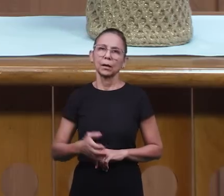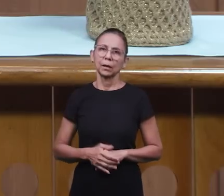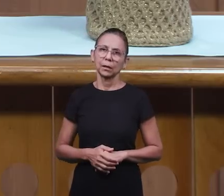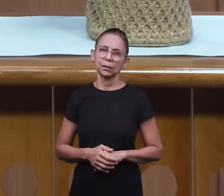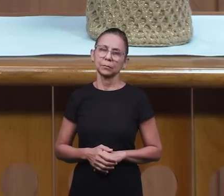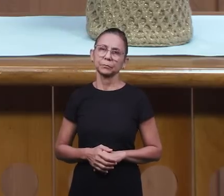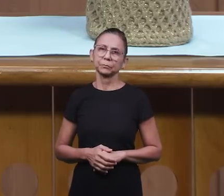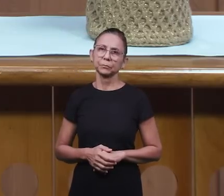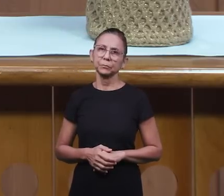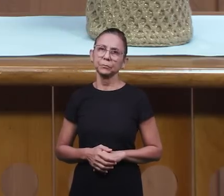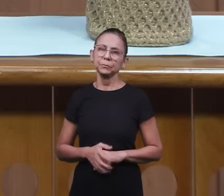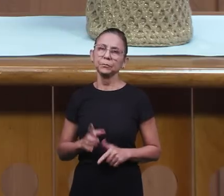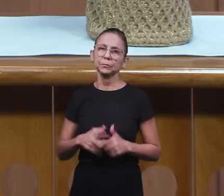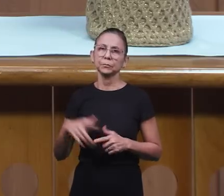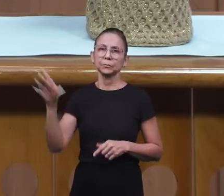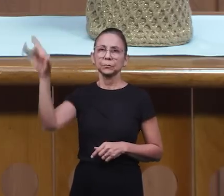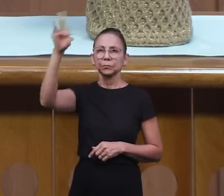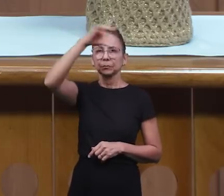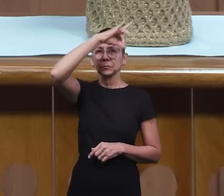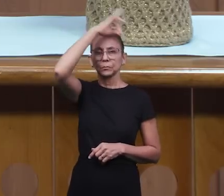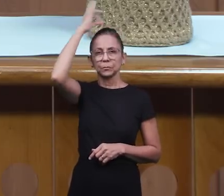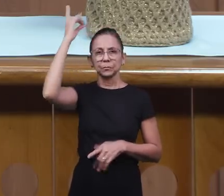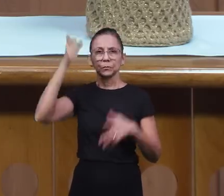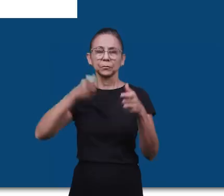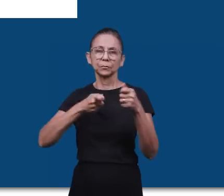que dirige ou governa o material.